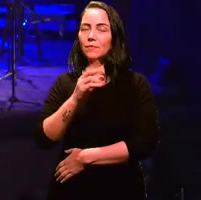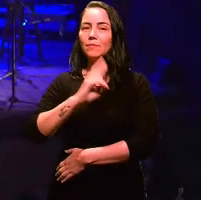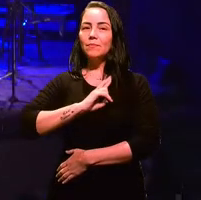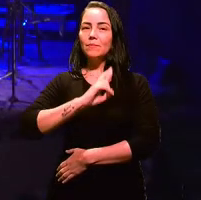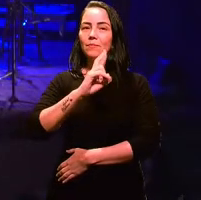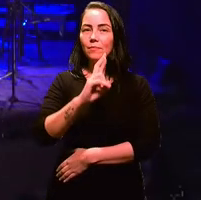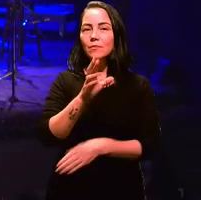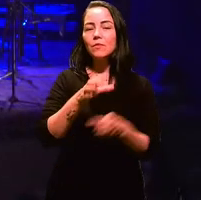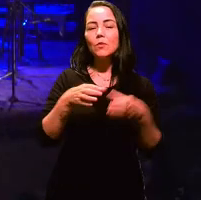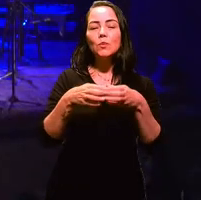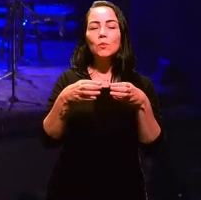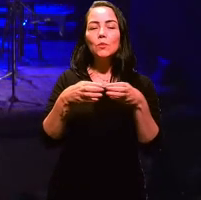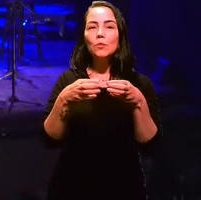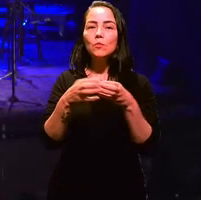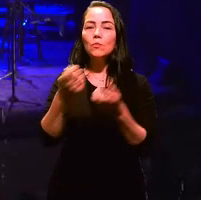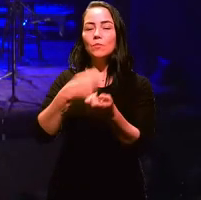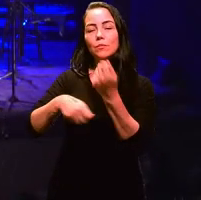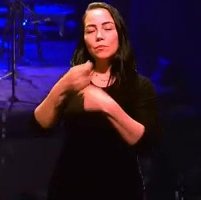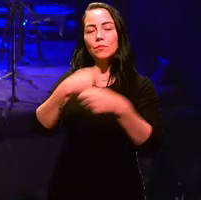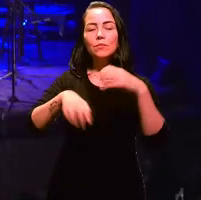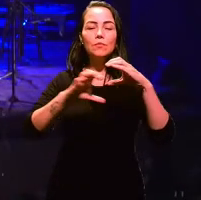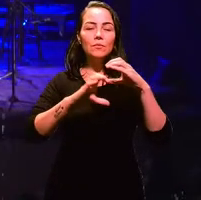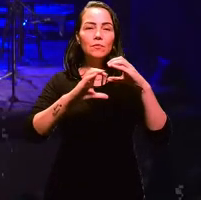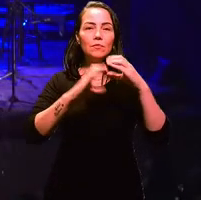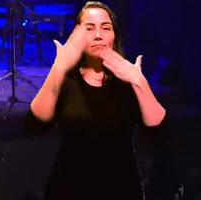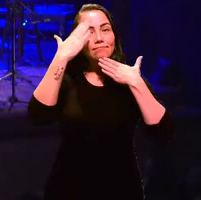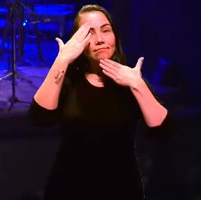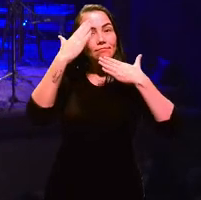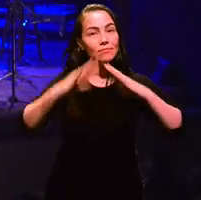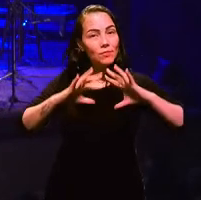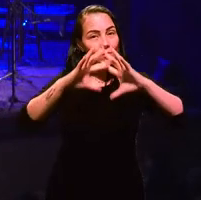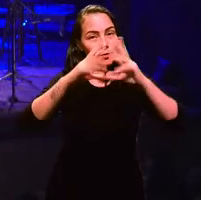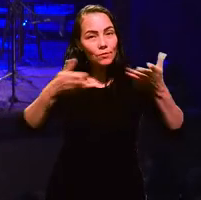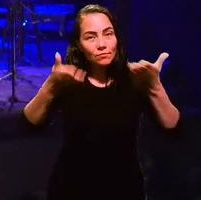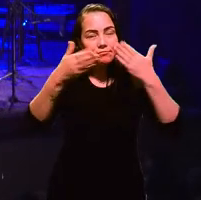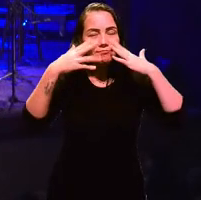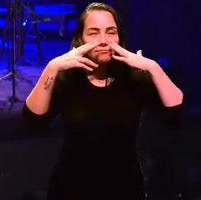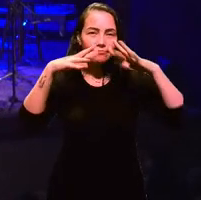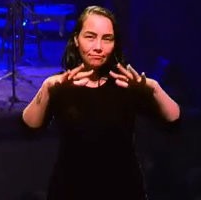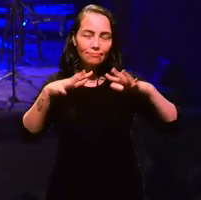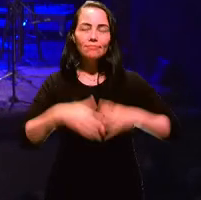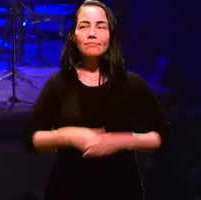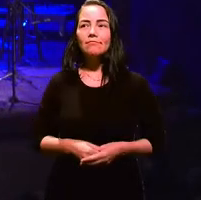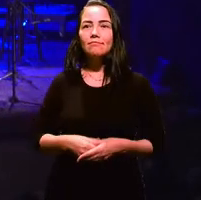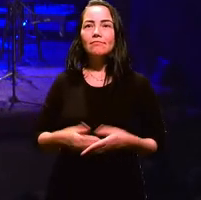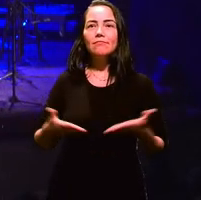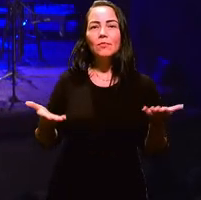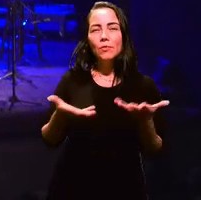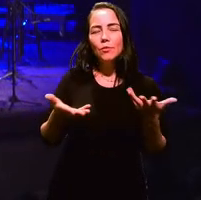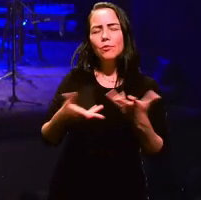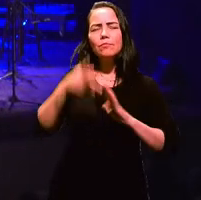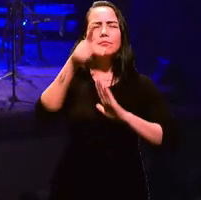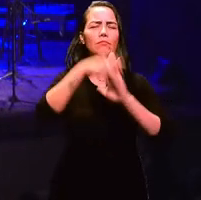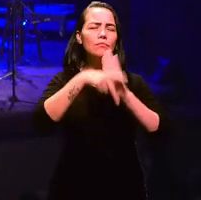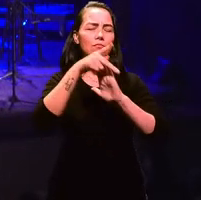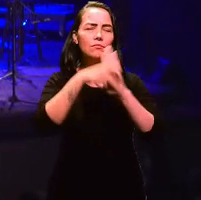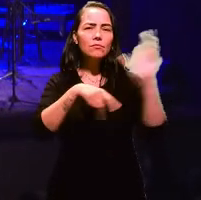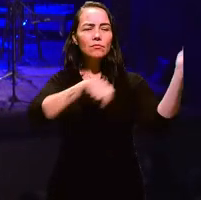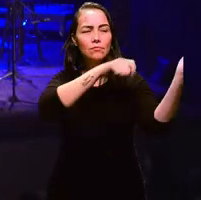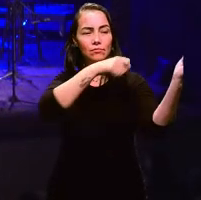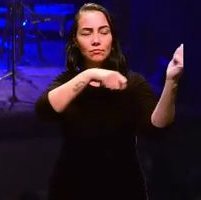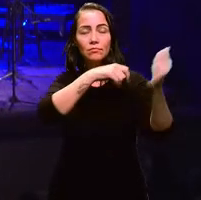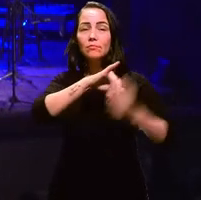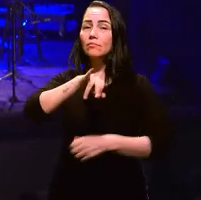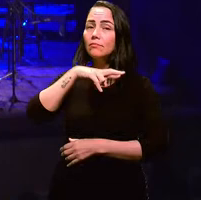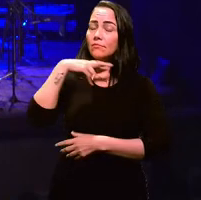Agradecemos a todos nesta noite que nos prestigiam. O projeto Orquestra Filarmônica